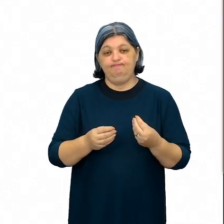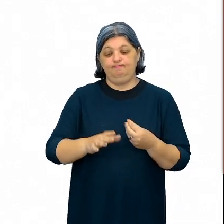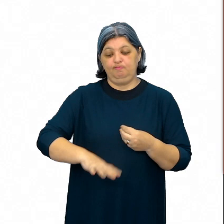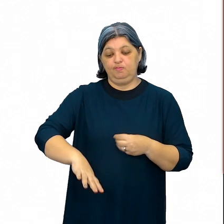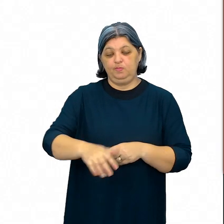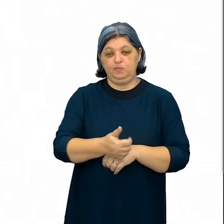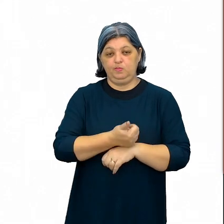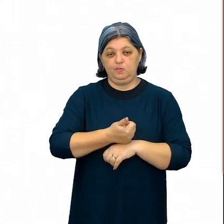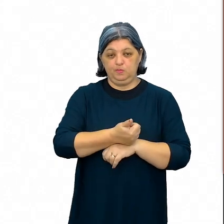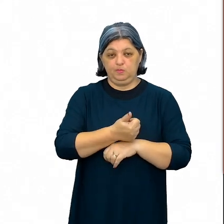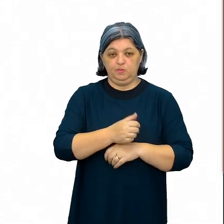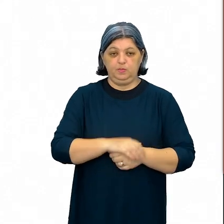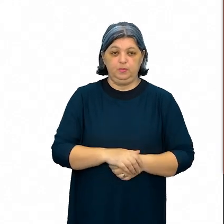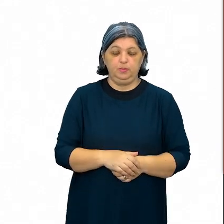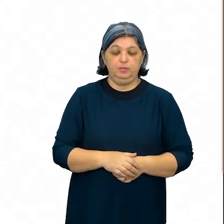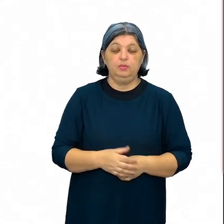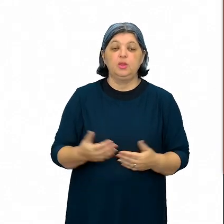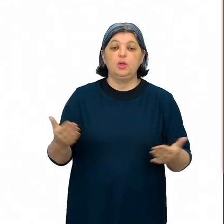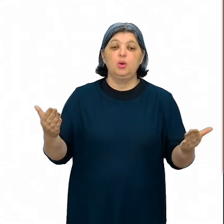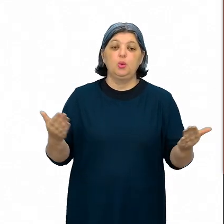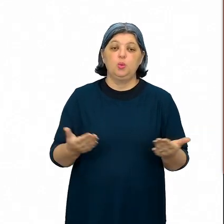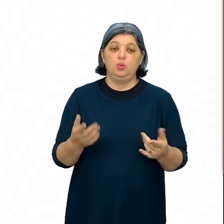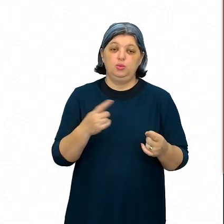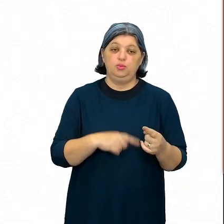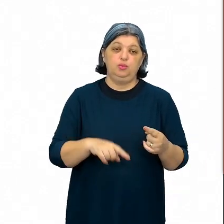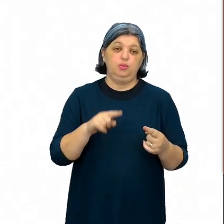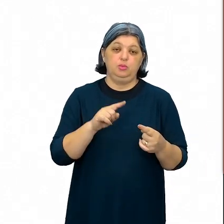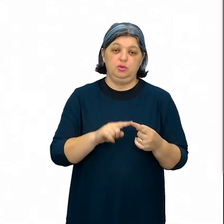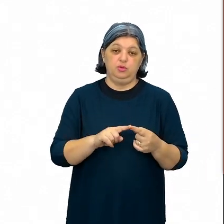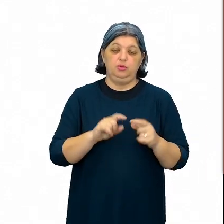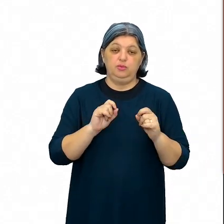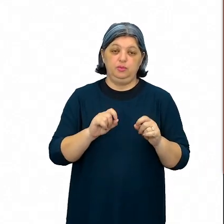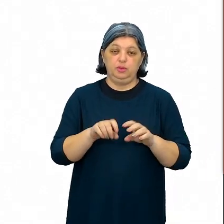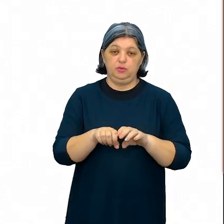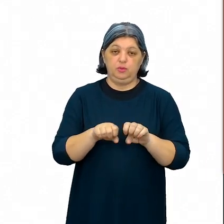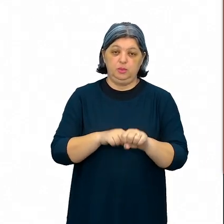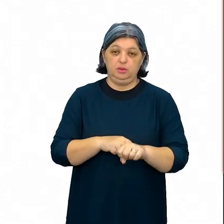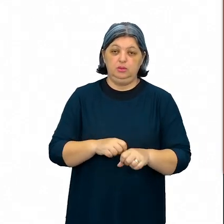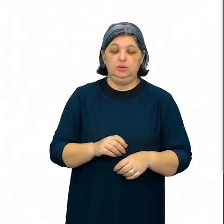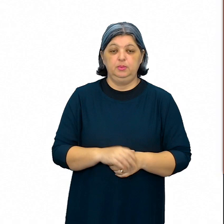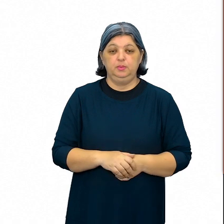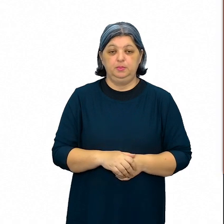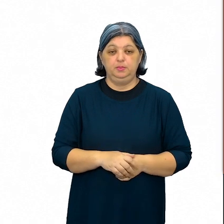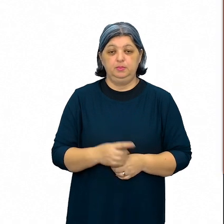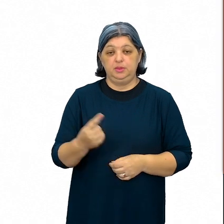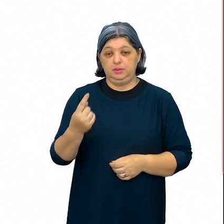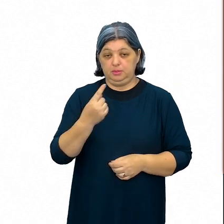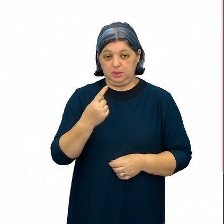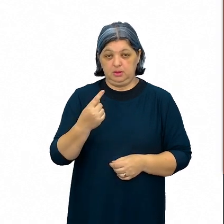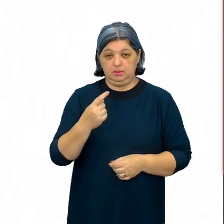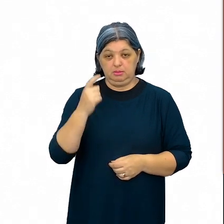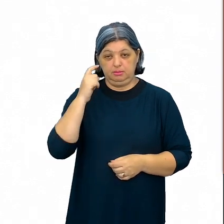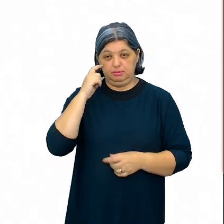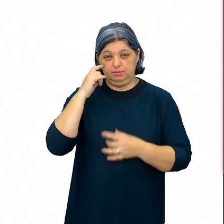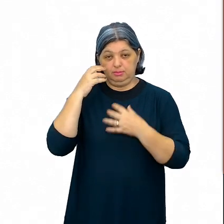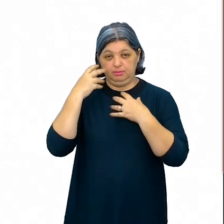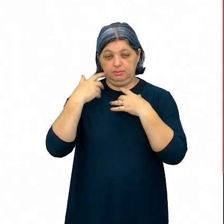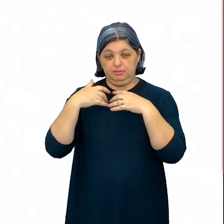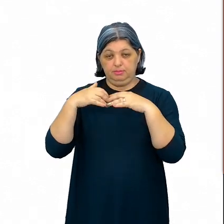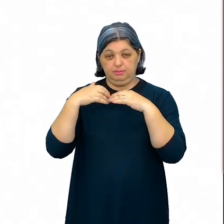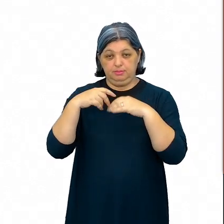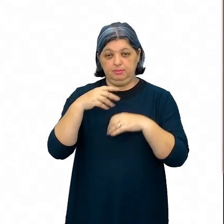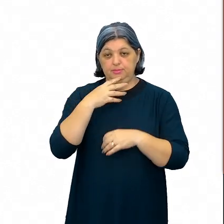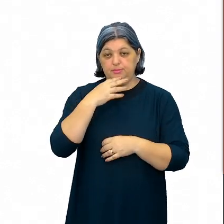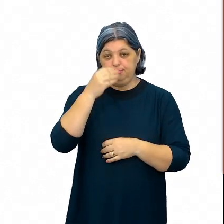bom então para hoje qual vai ser os nossos objetivos para nossa formação primeiro deles refletir sobre o conhecimento